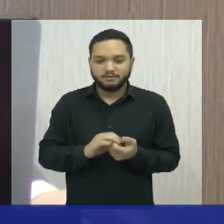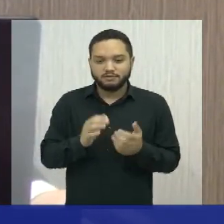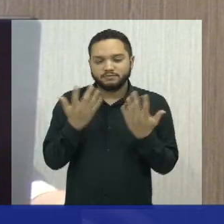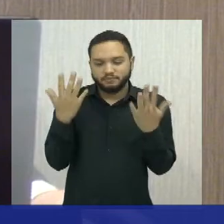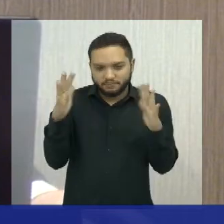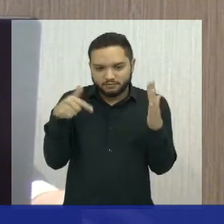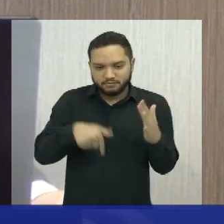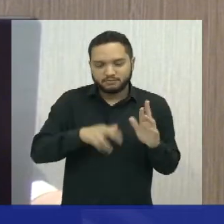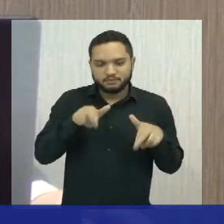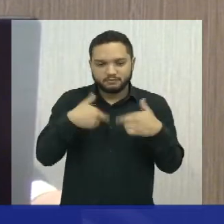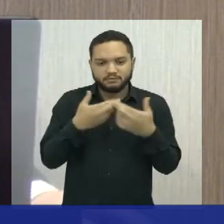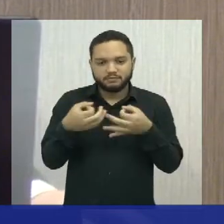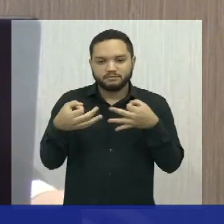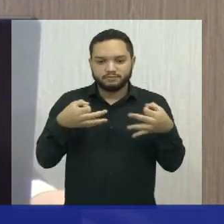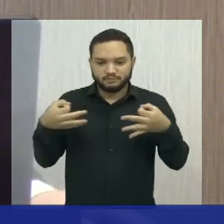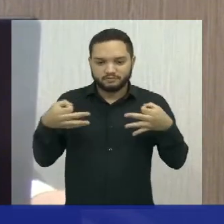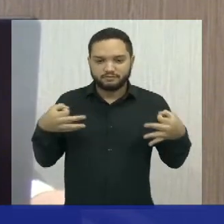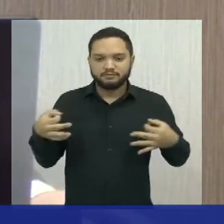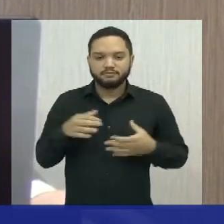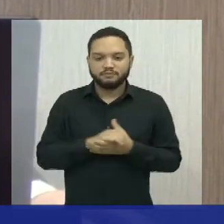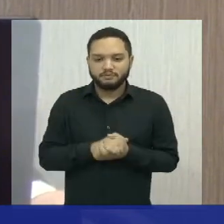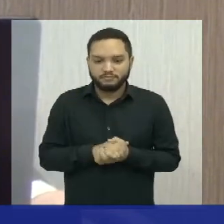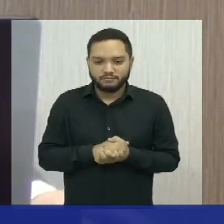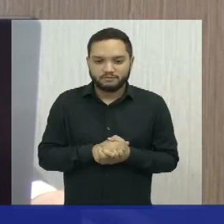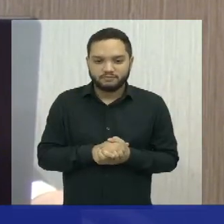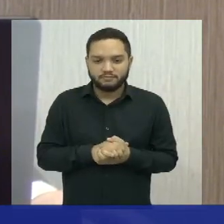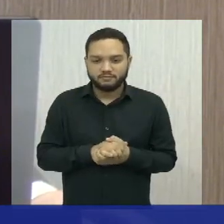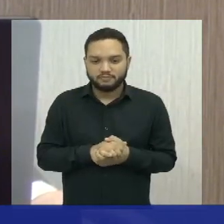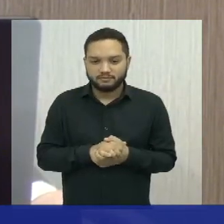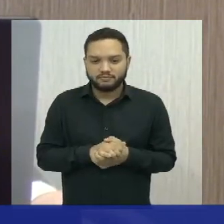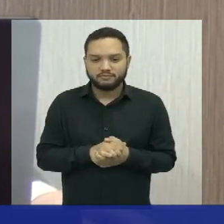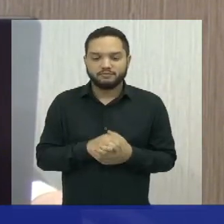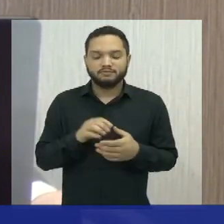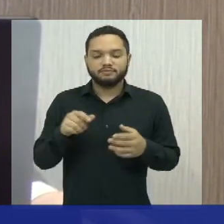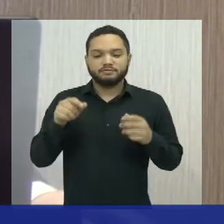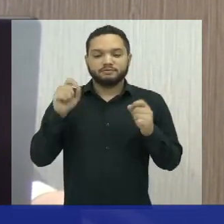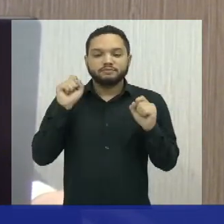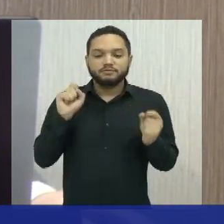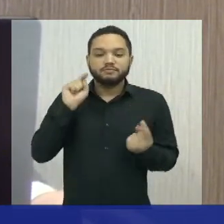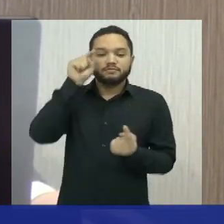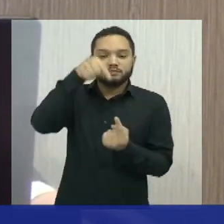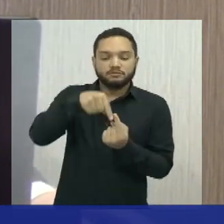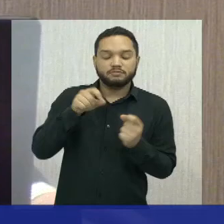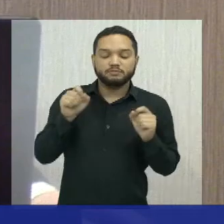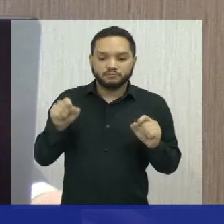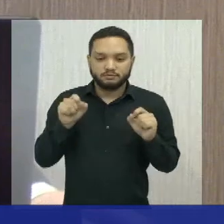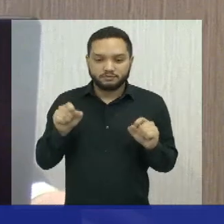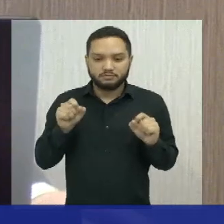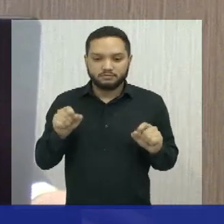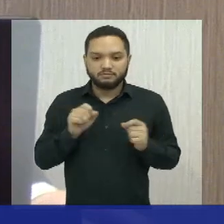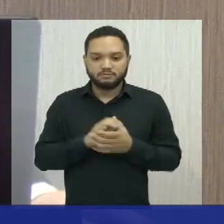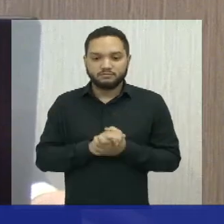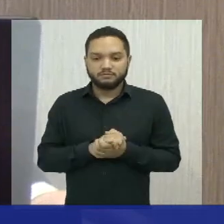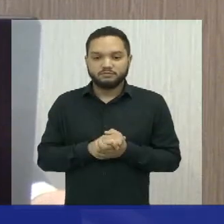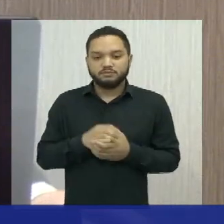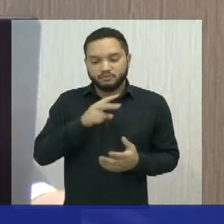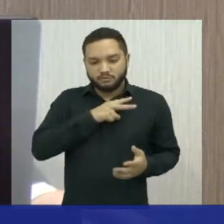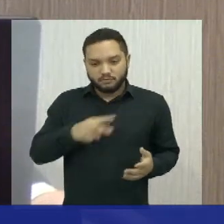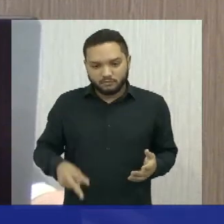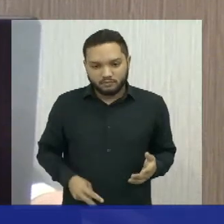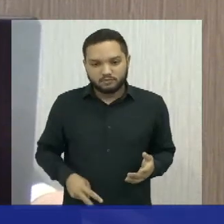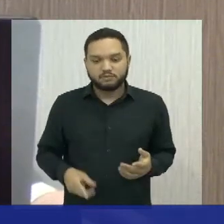realização destas audiências públicas, que visa aquilo que nós, como vereadores,